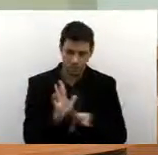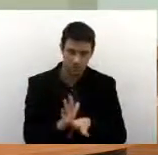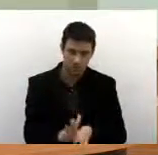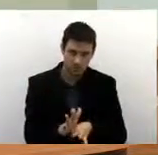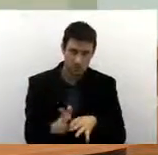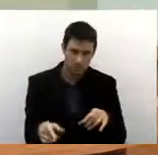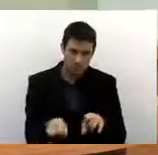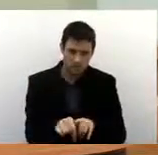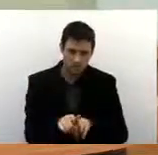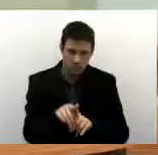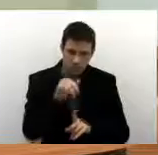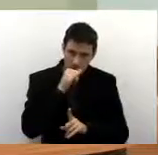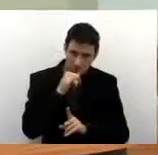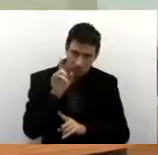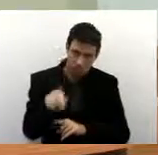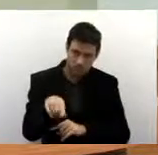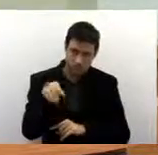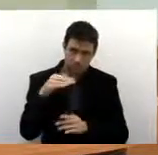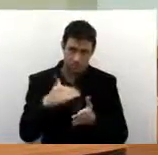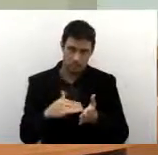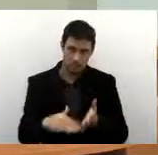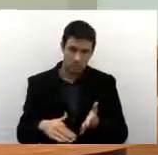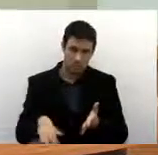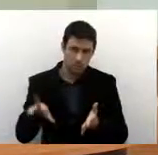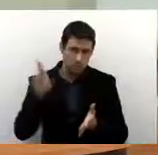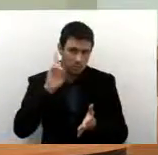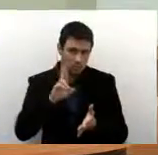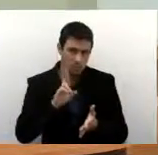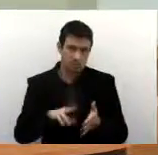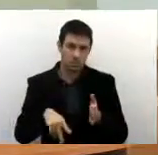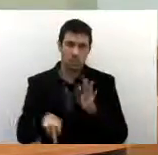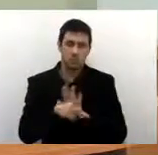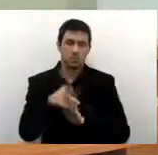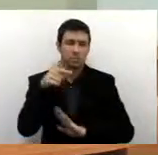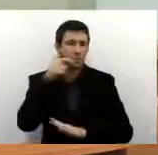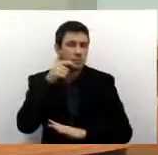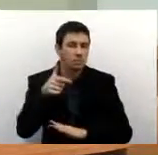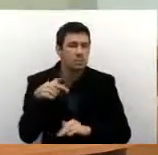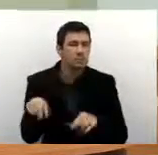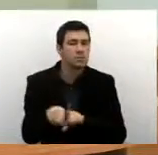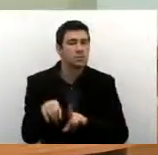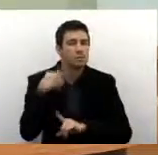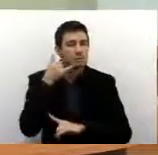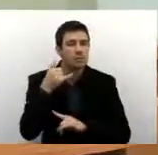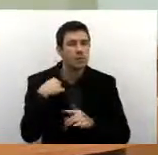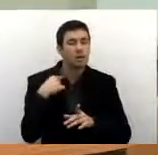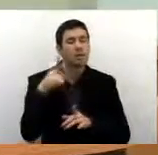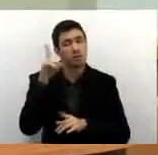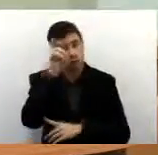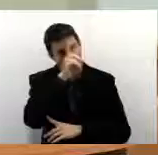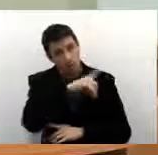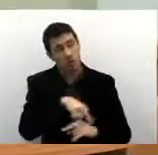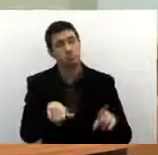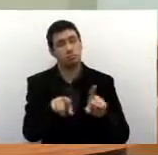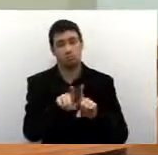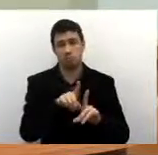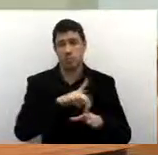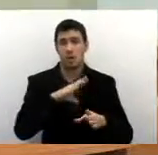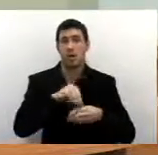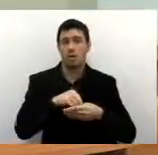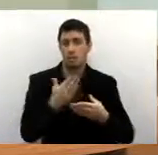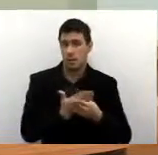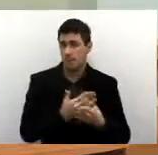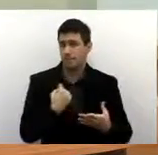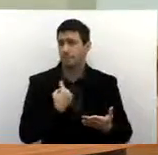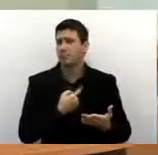que retorna a ligação, que se coloca à disposição e dentro das possibilidades, que tem dificuldade também junto com as pastas que a gente sente,